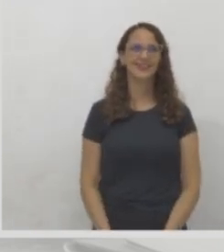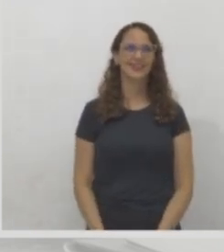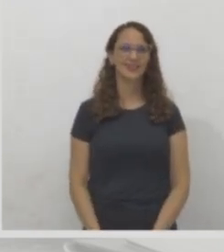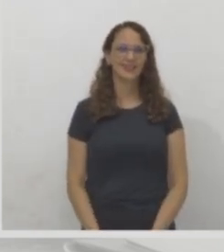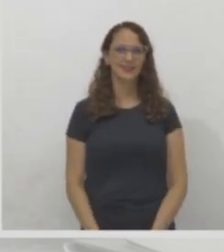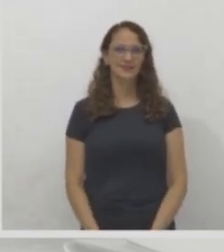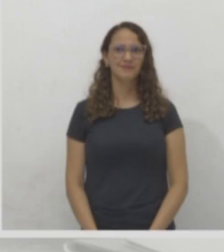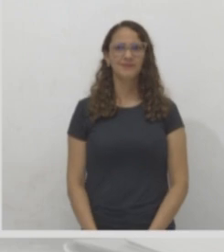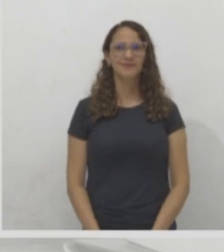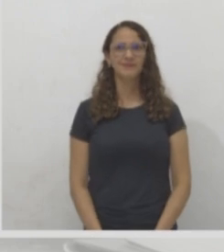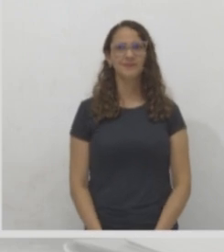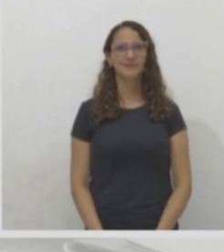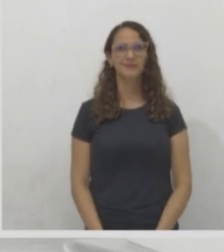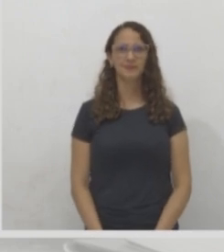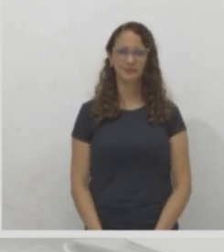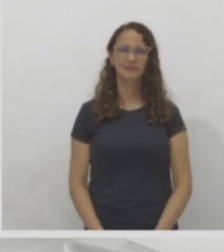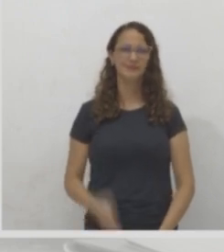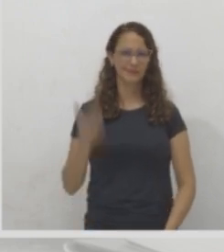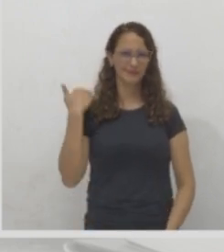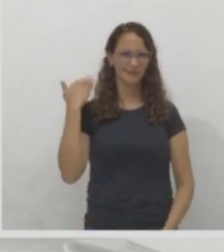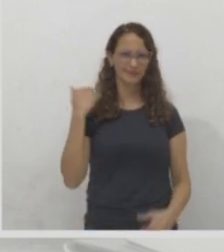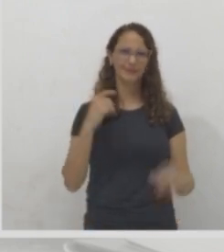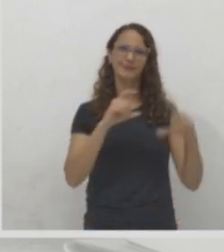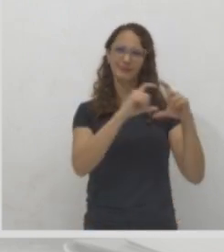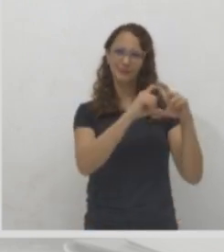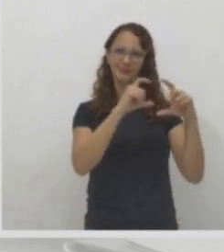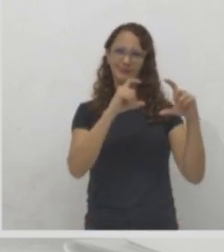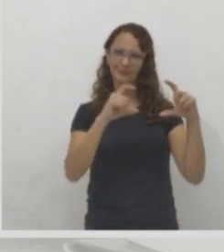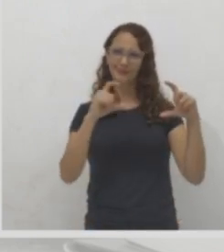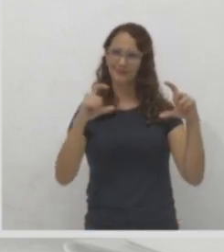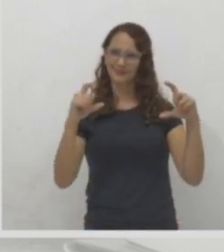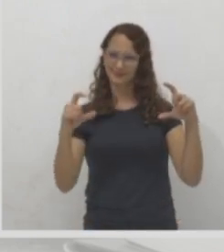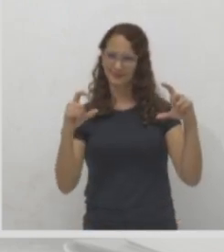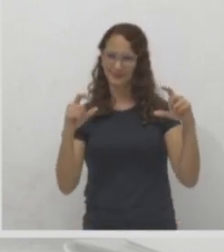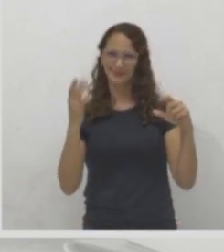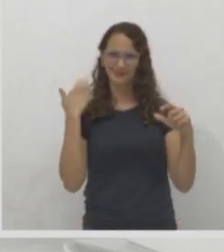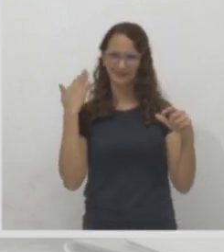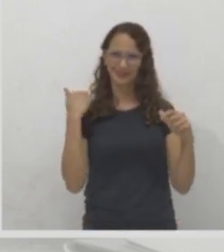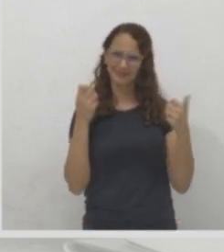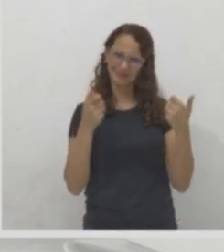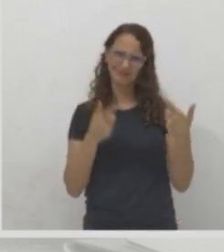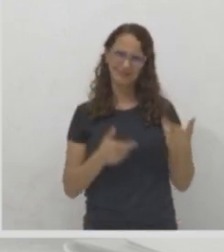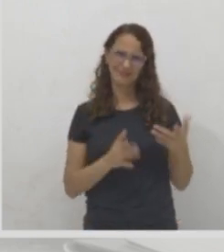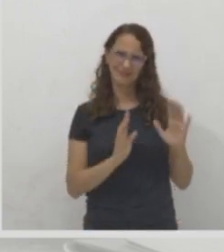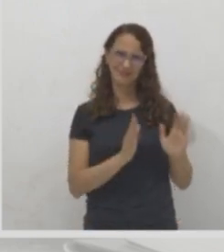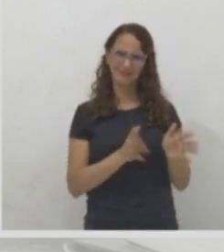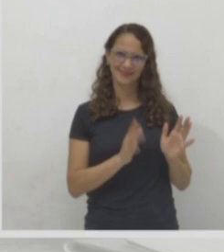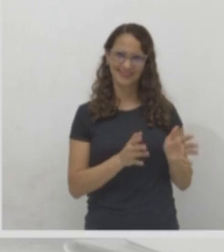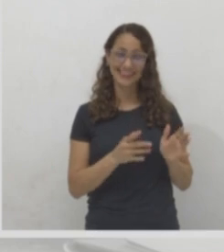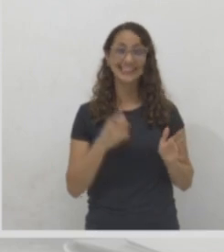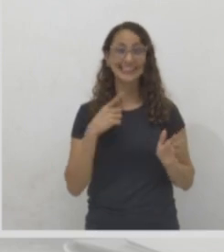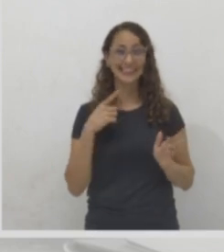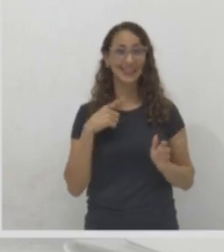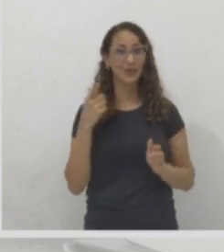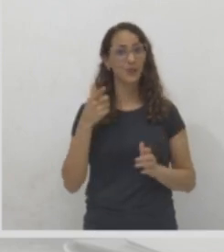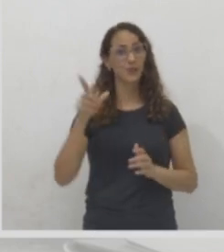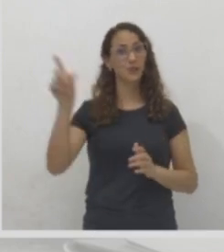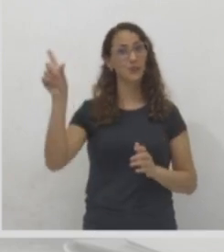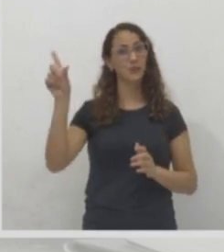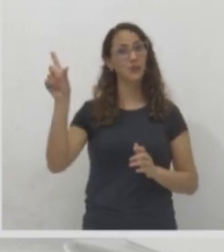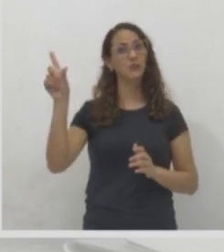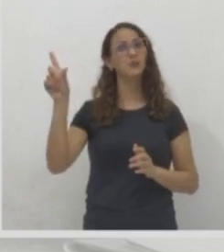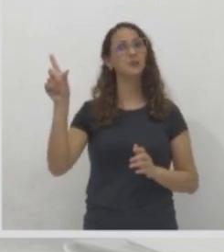Como eu disse para vocês lá na tirinha, eu também tenho um outro tipo, certo? Que